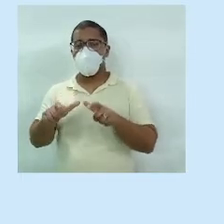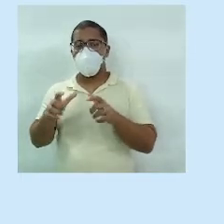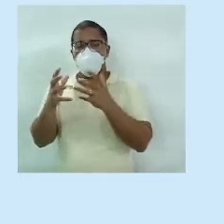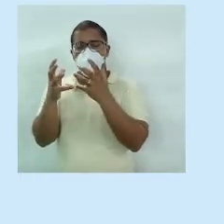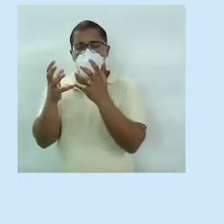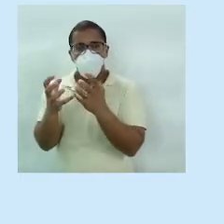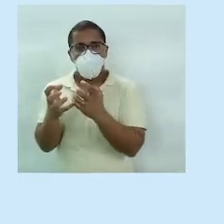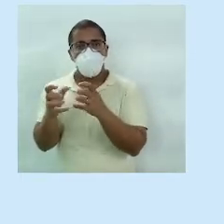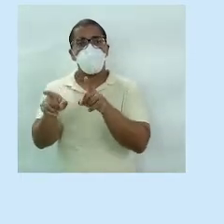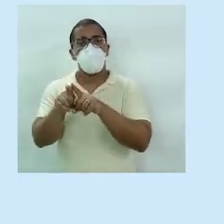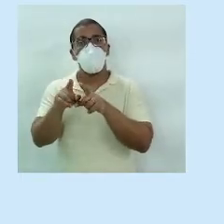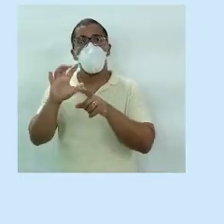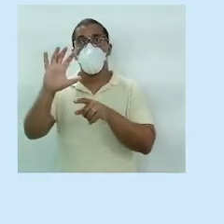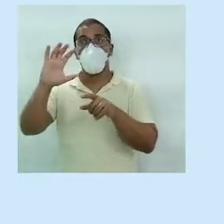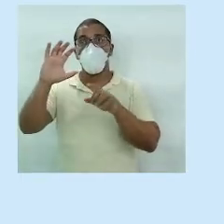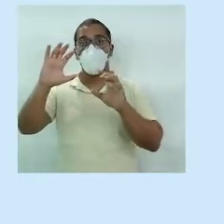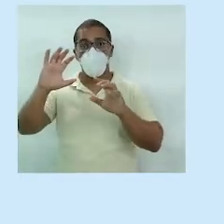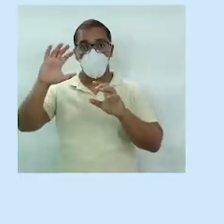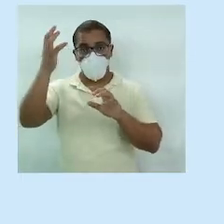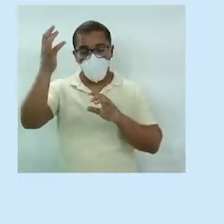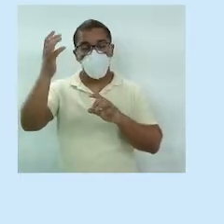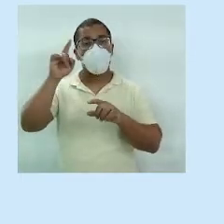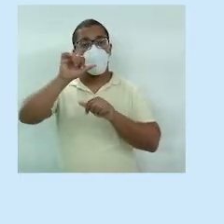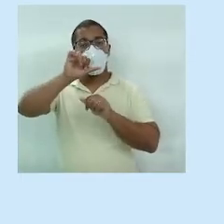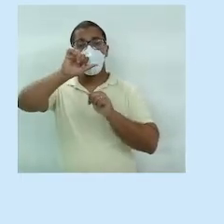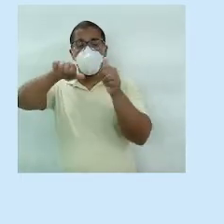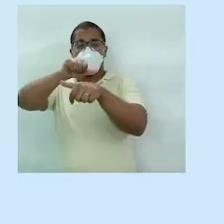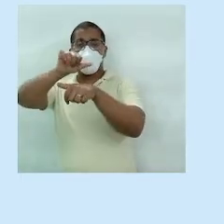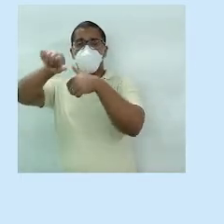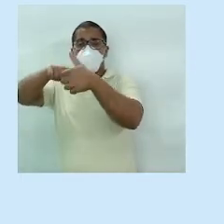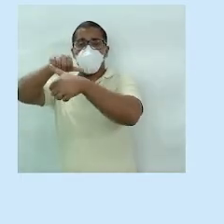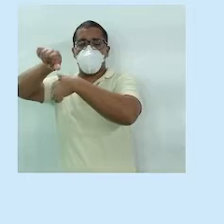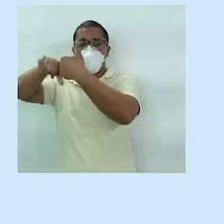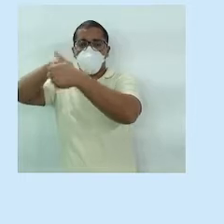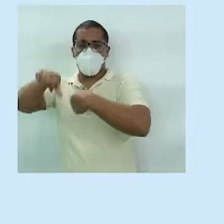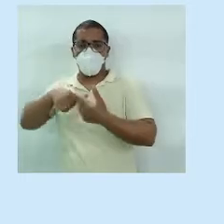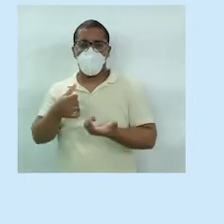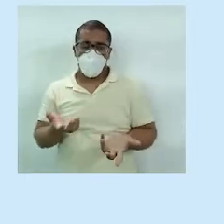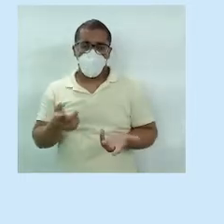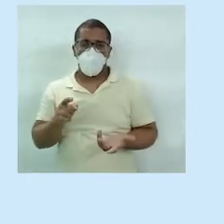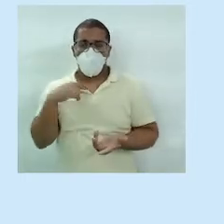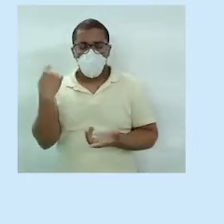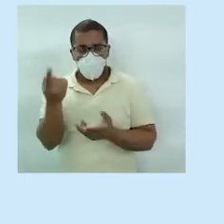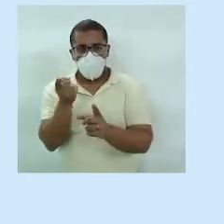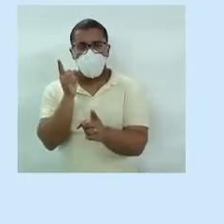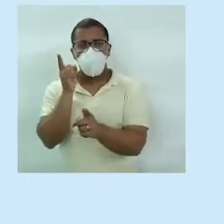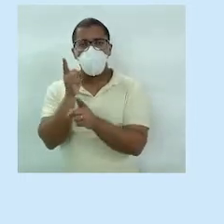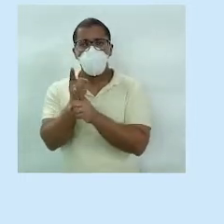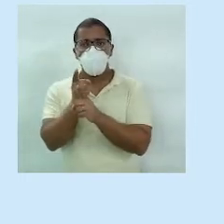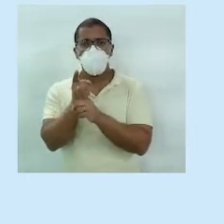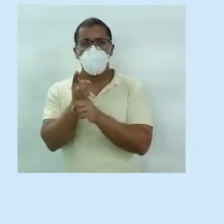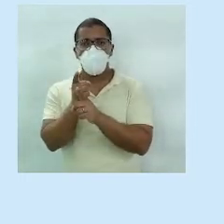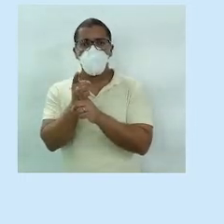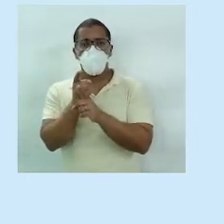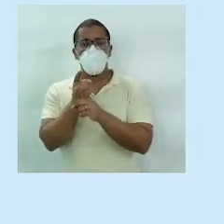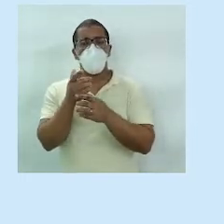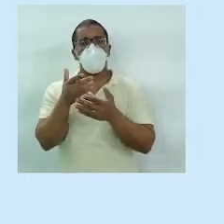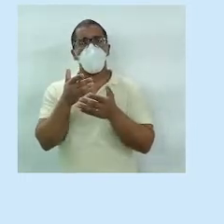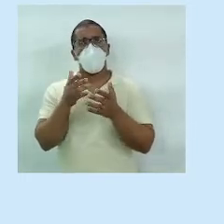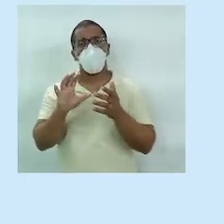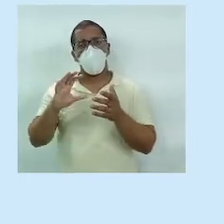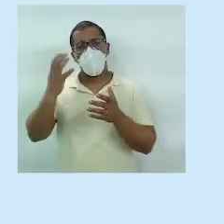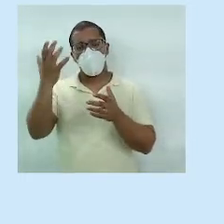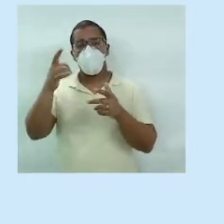e as mudanças climáticas que, infelizmente, acontecem pode afetar a produção de alimentos e as